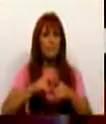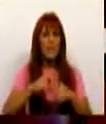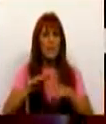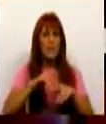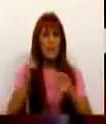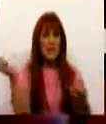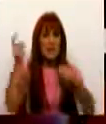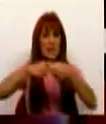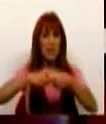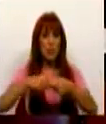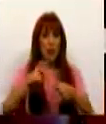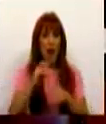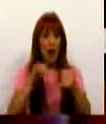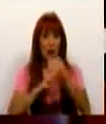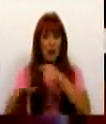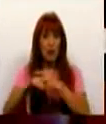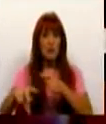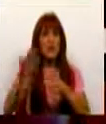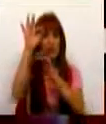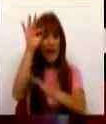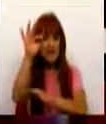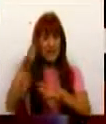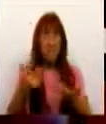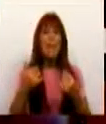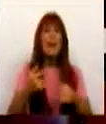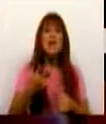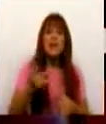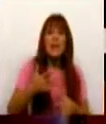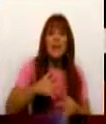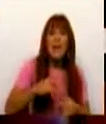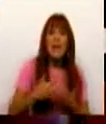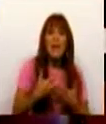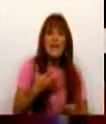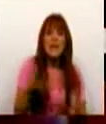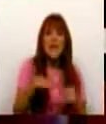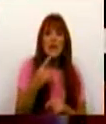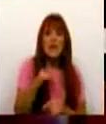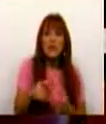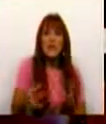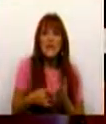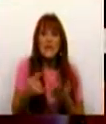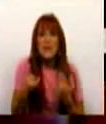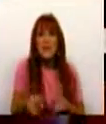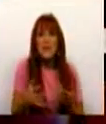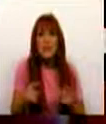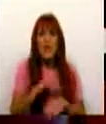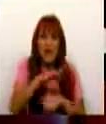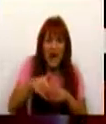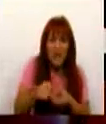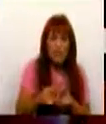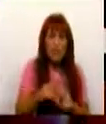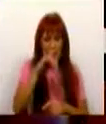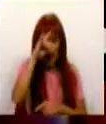feito em parceria com a Associação Nacional de Freguesias. Mas queria também sublinhar mais uma vez a necessidade de envolver